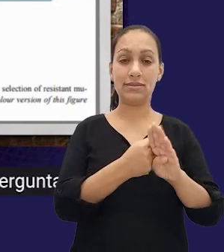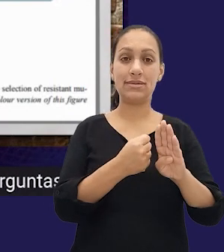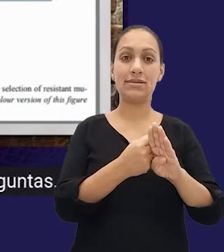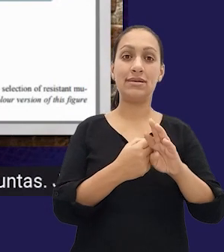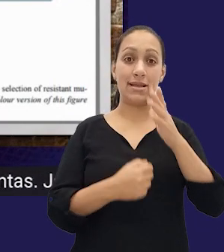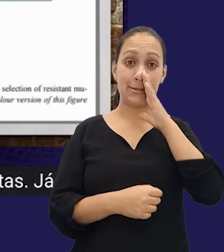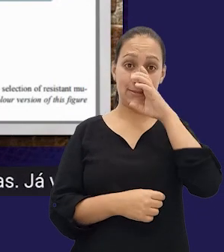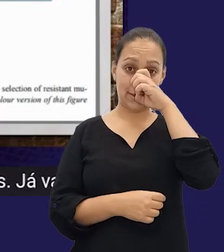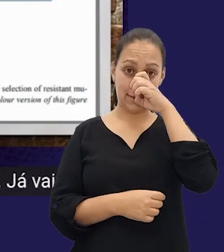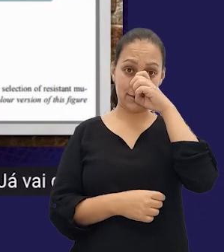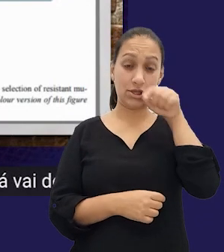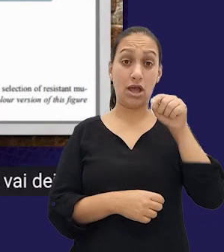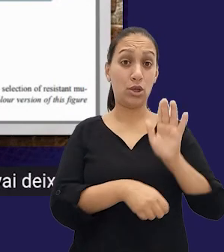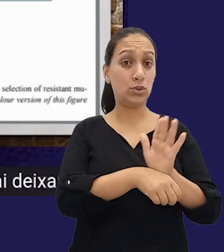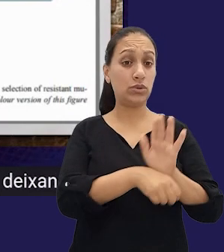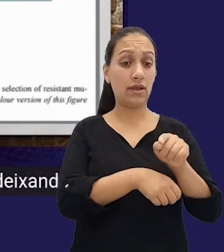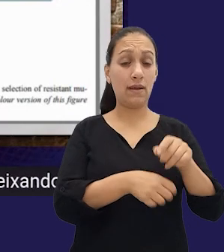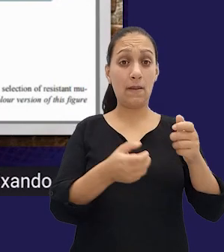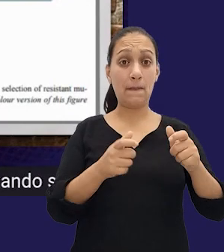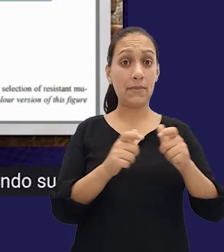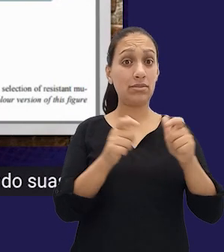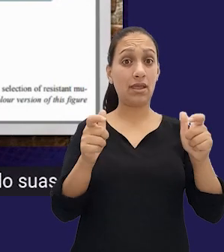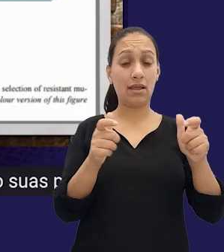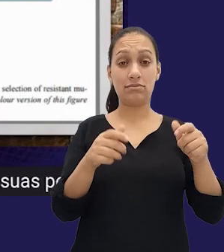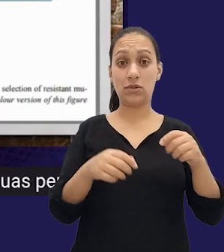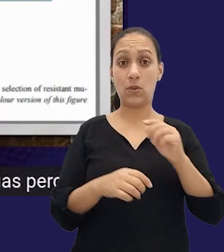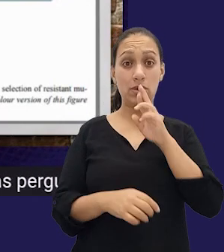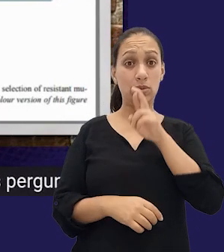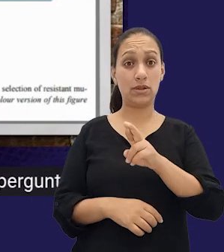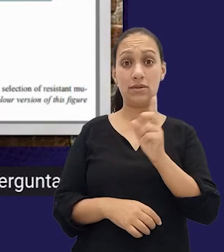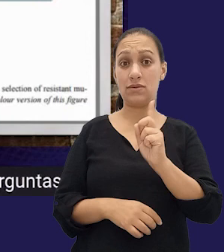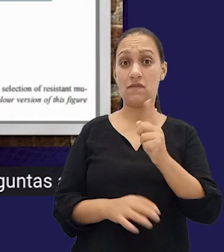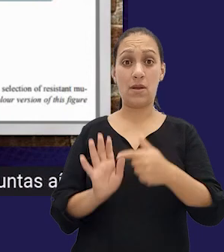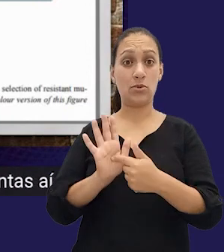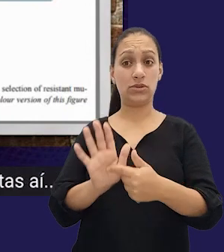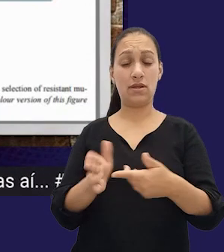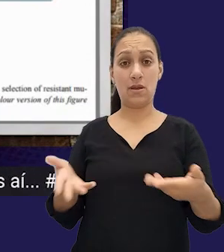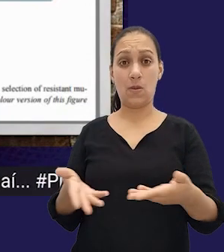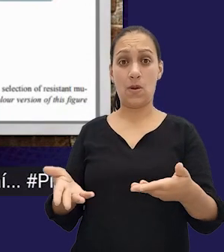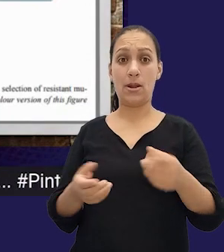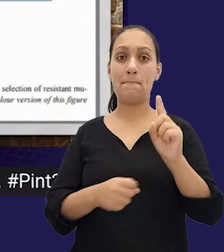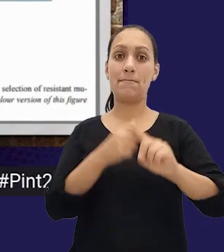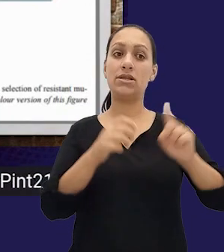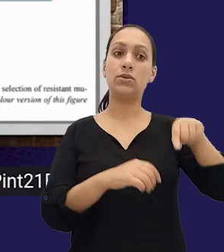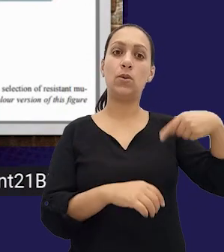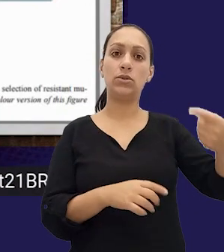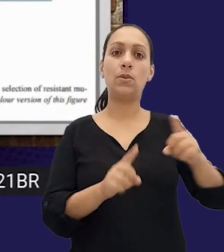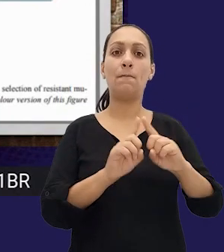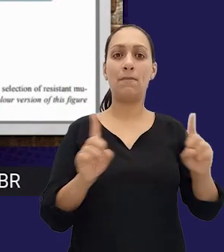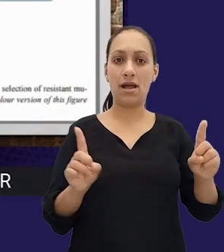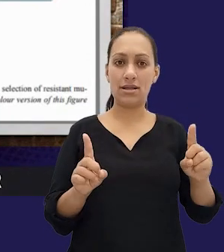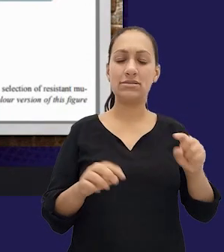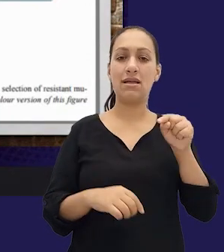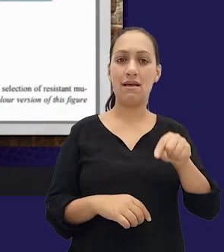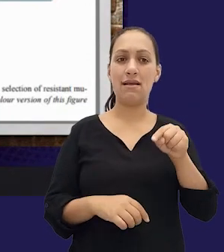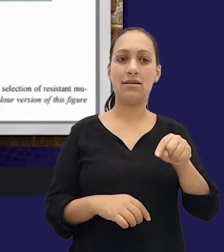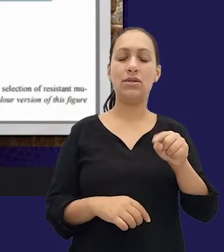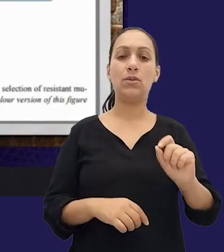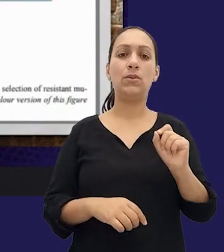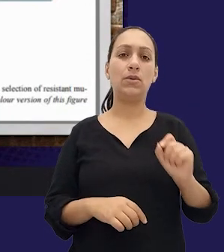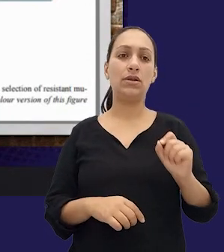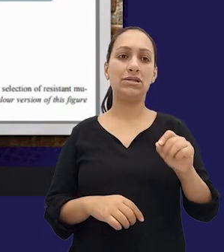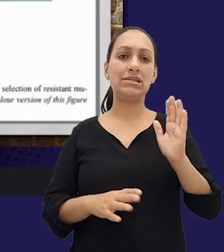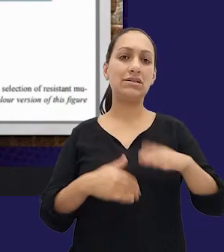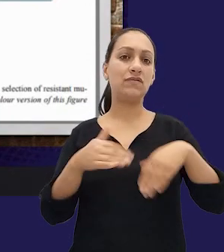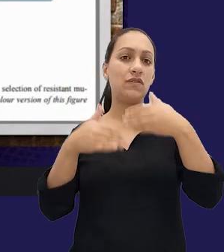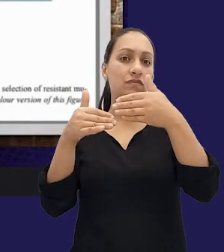Esse resultado, gente, da resistência, ele não vai aparecer agora, né? Não vai aparecer mês que vem, mas ele está sendo, né,